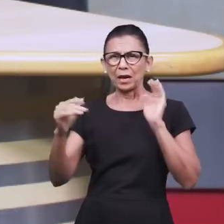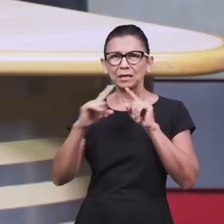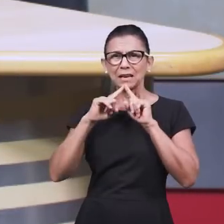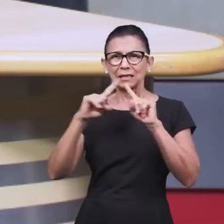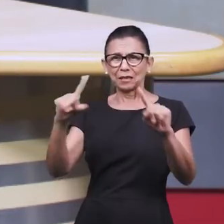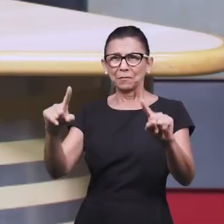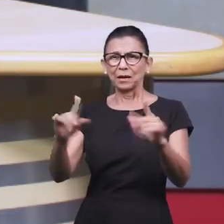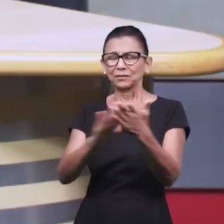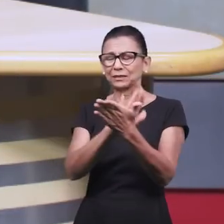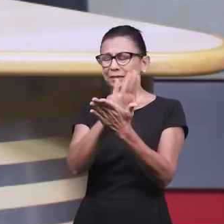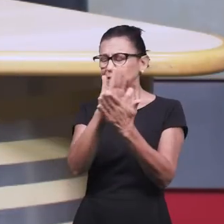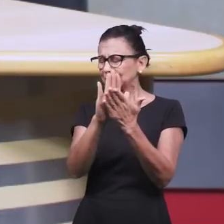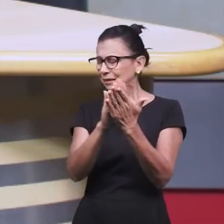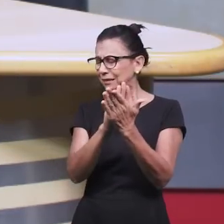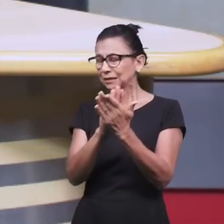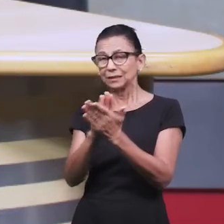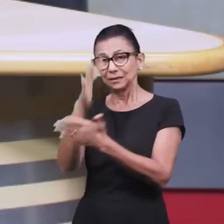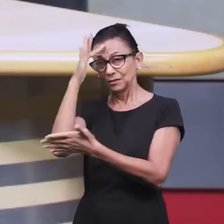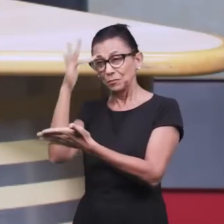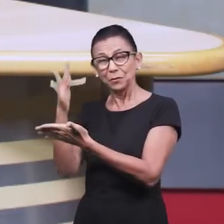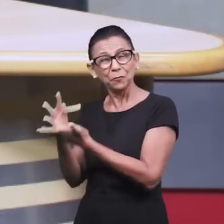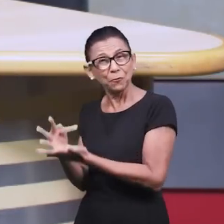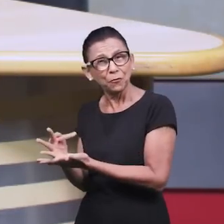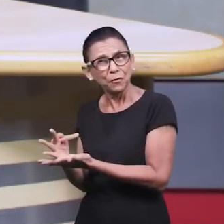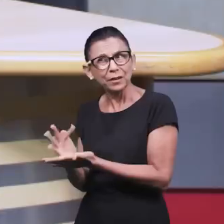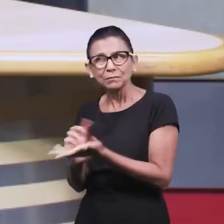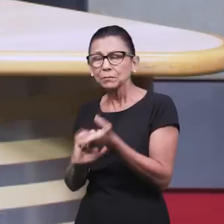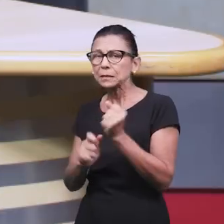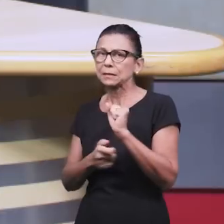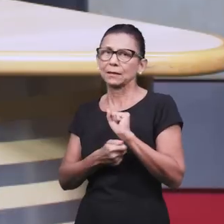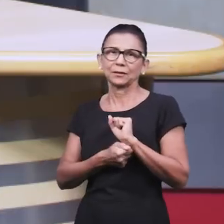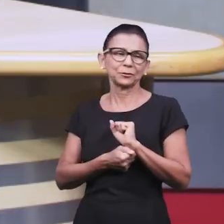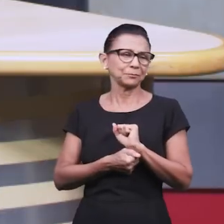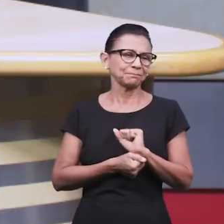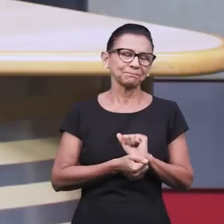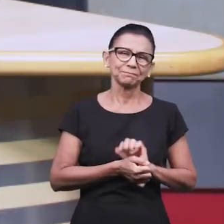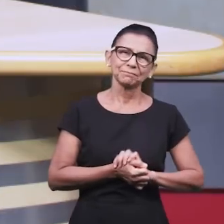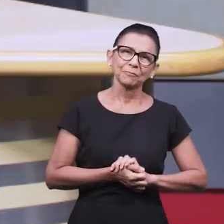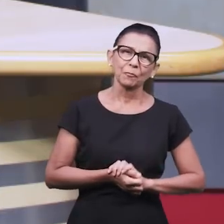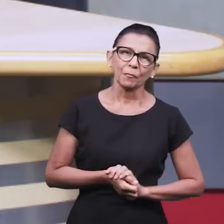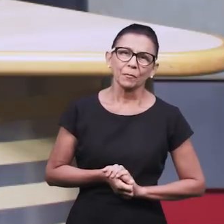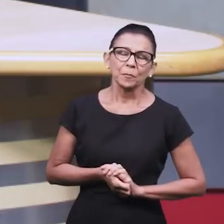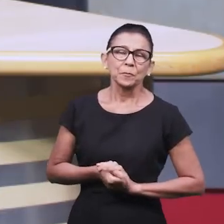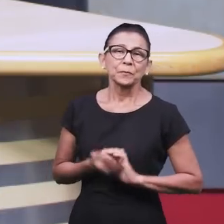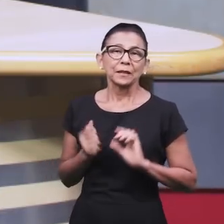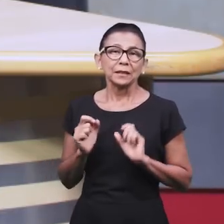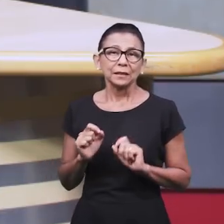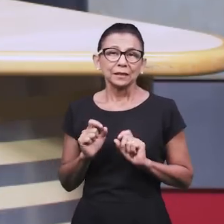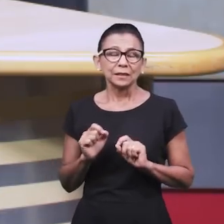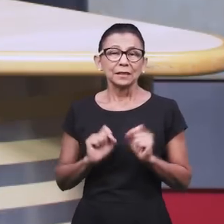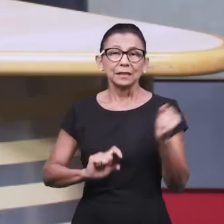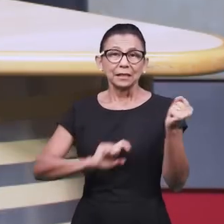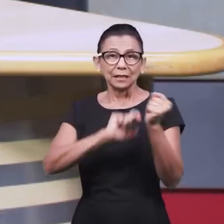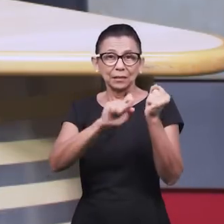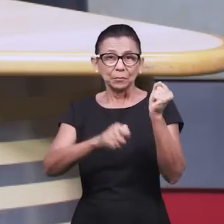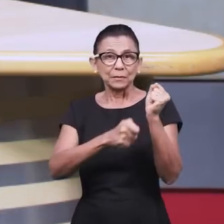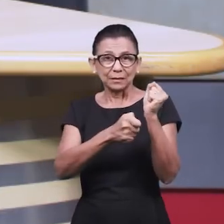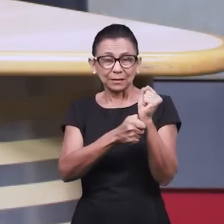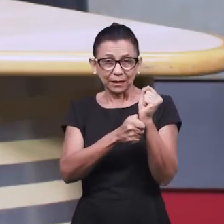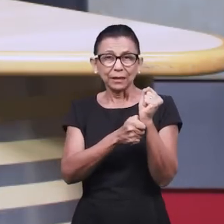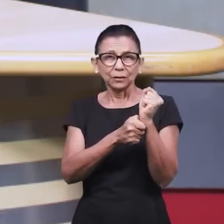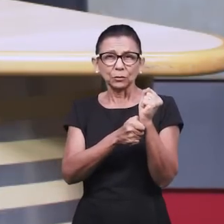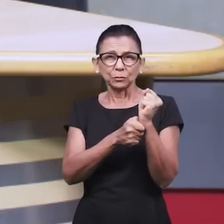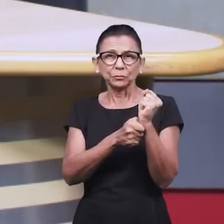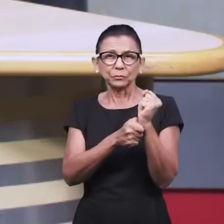reclamar e tudo mais, que havia naquele povo uma fé que era uma coisa misteriosa. Então, esse mistério